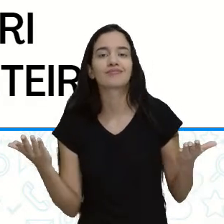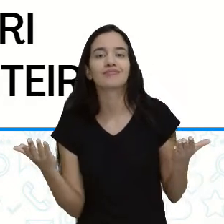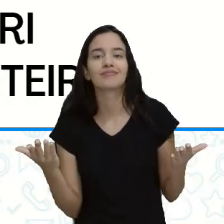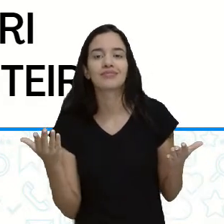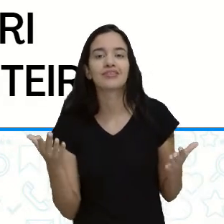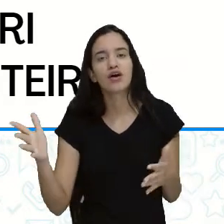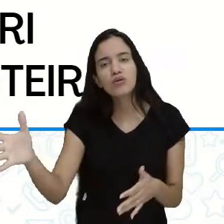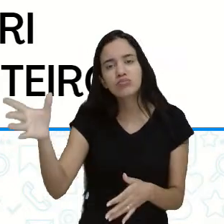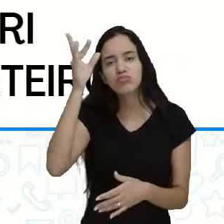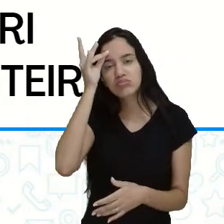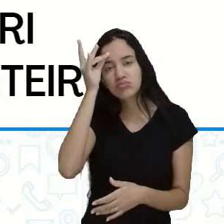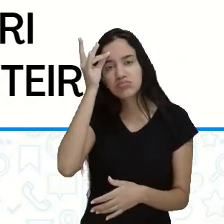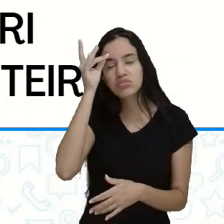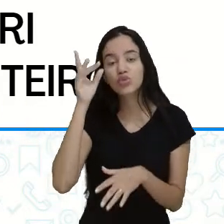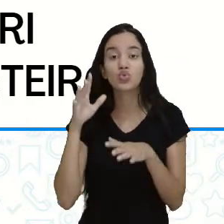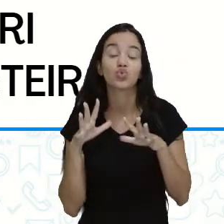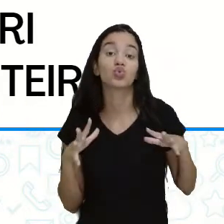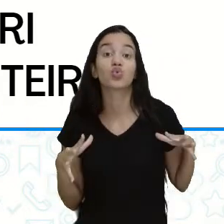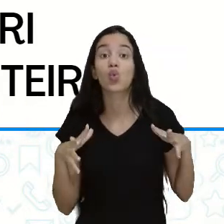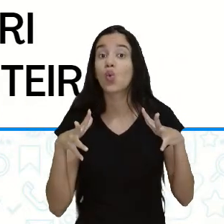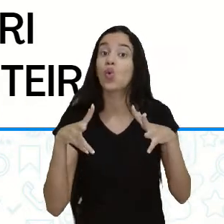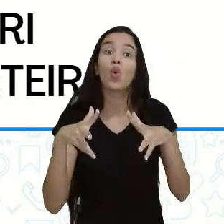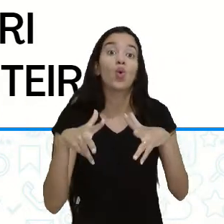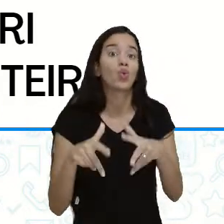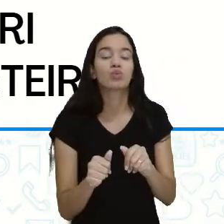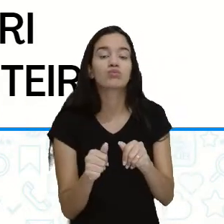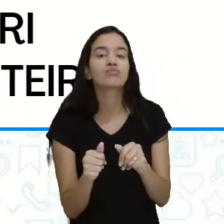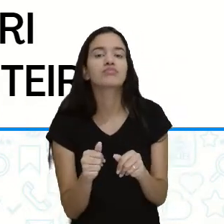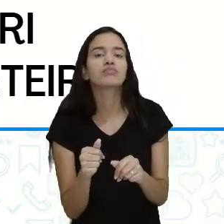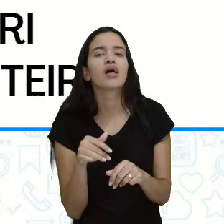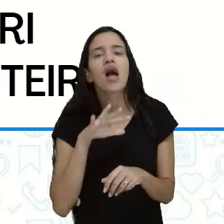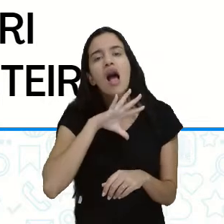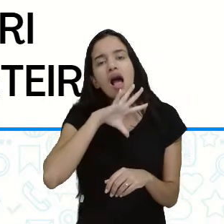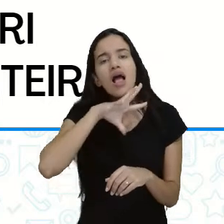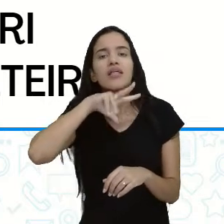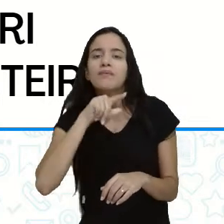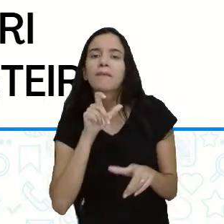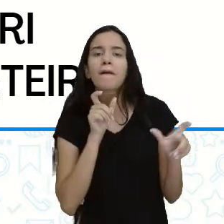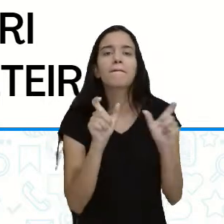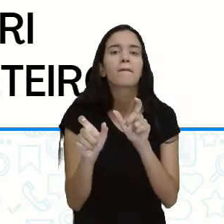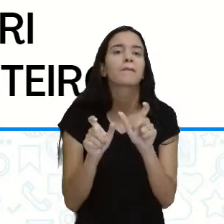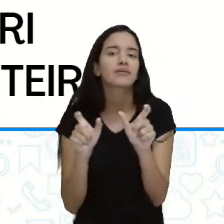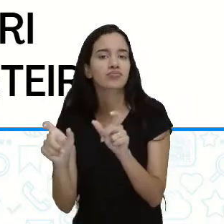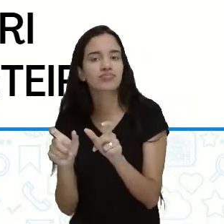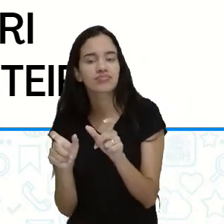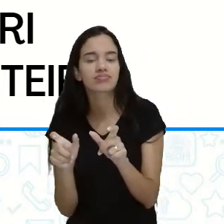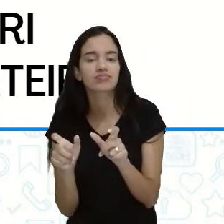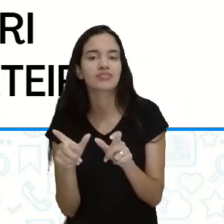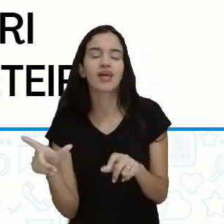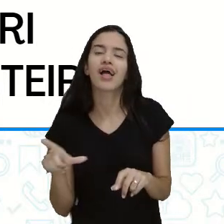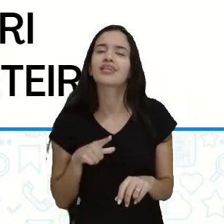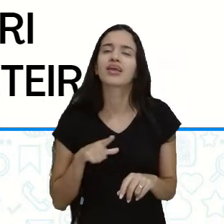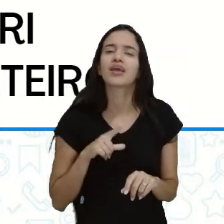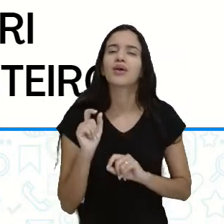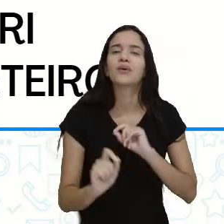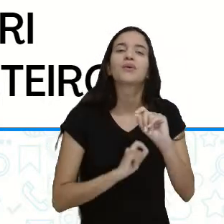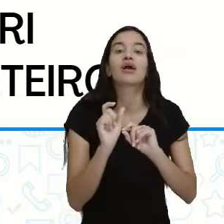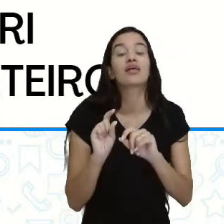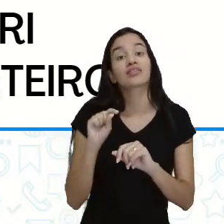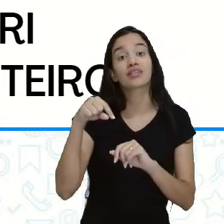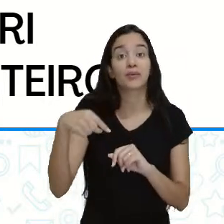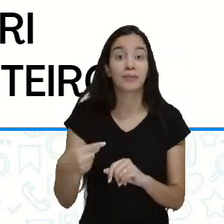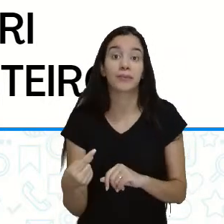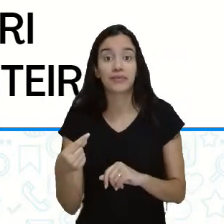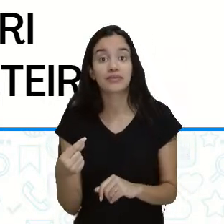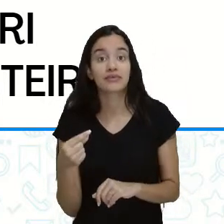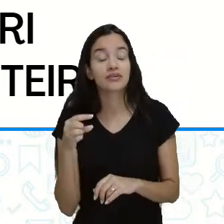na sua memória? Todos esses animais, todas essas palavrinhas têm, depois da